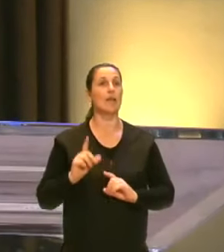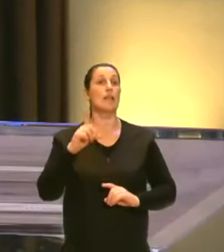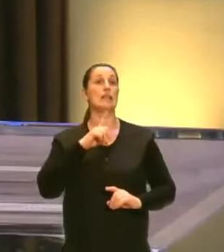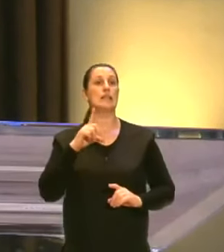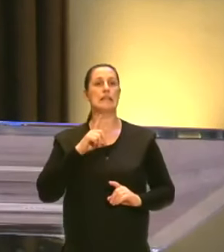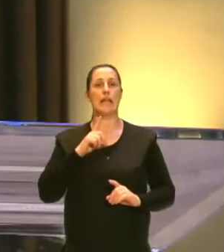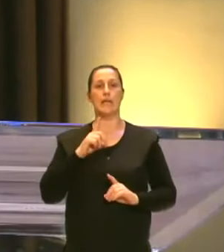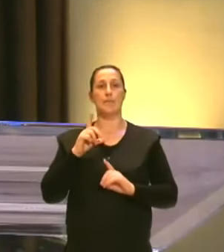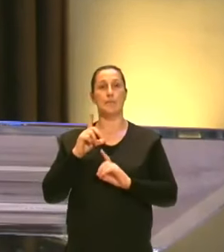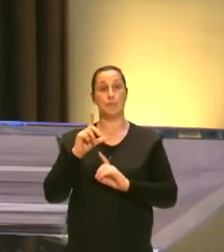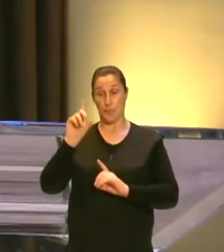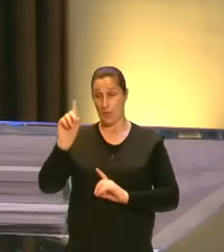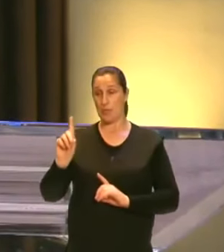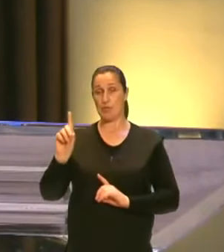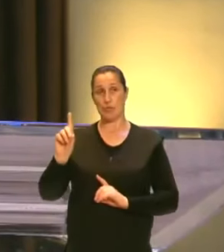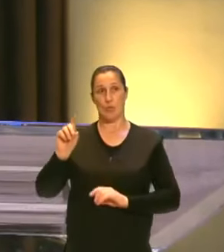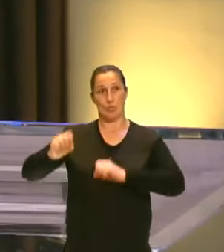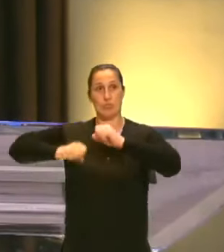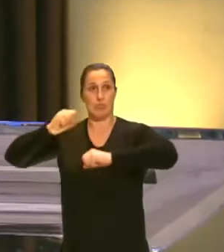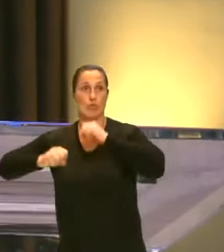junto.